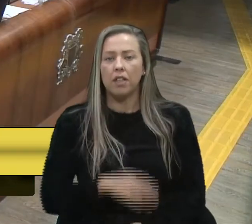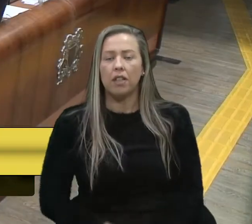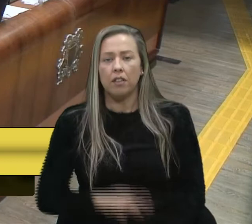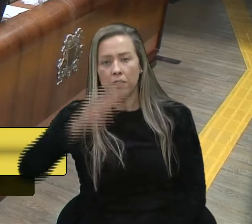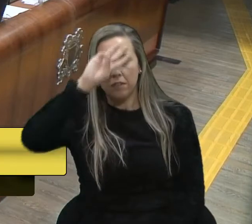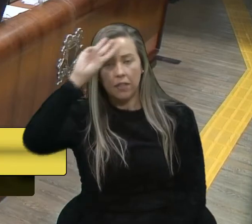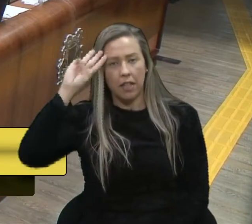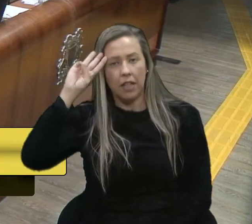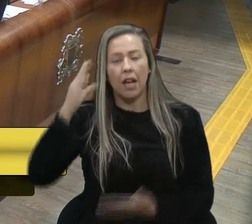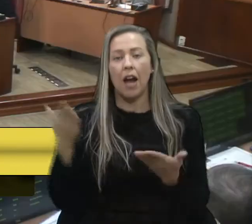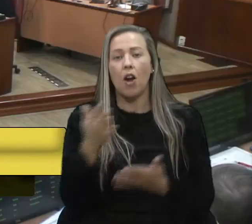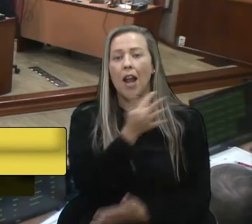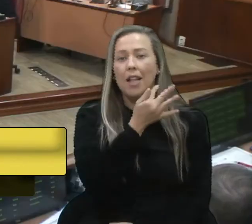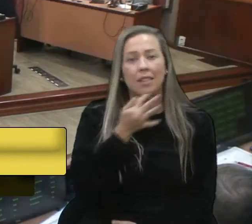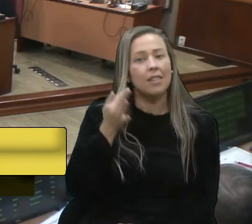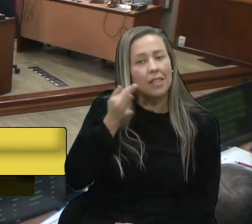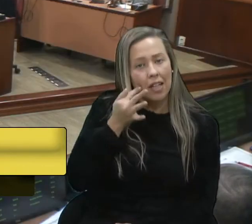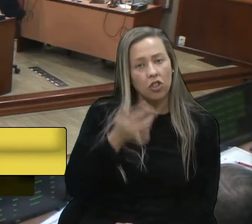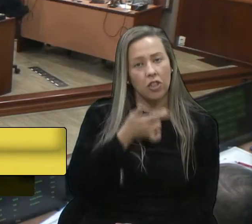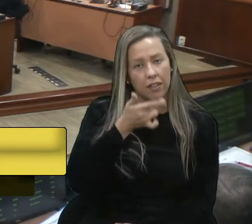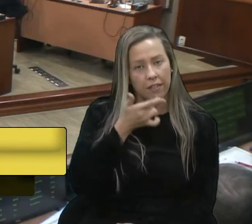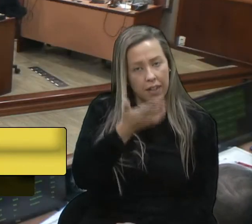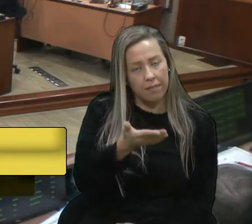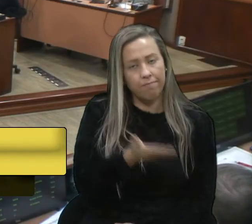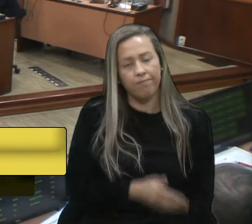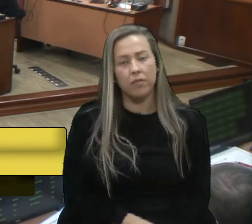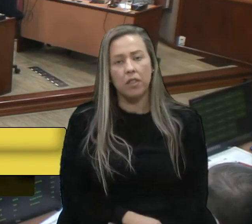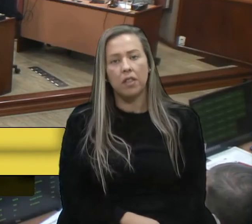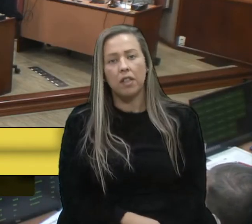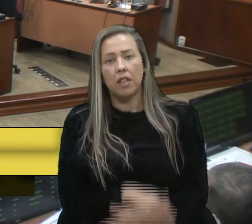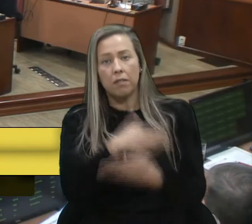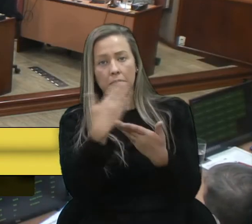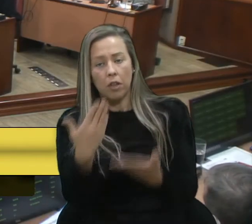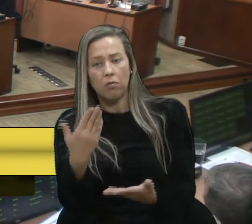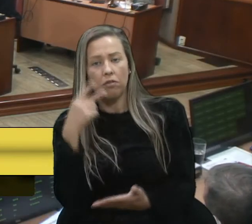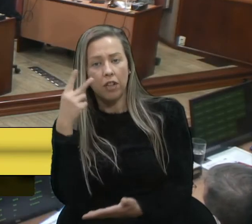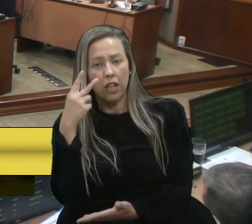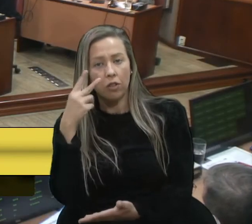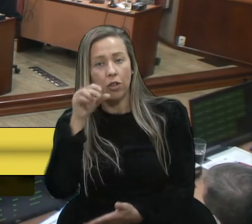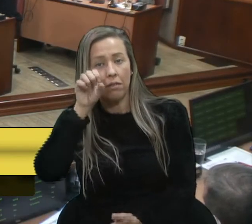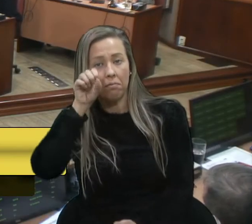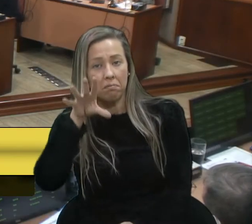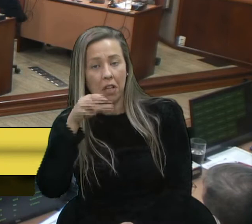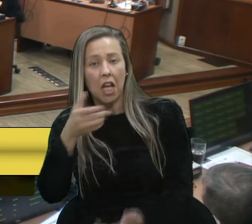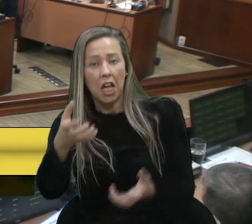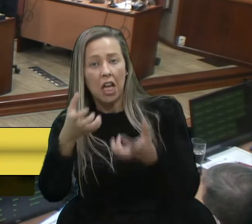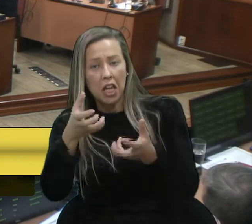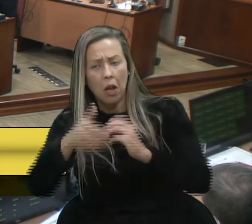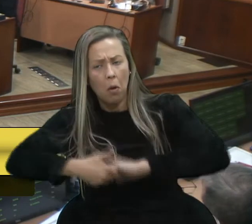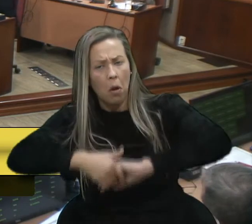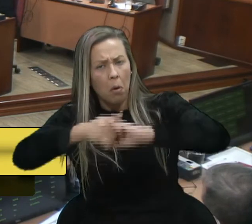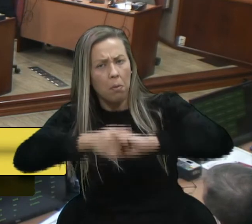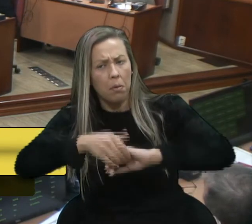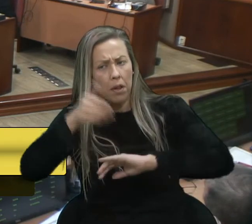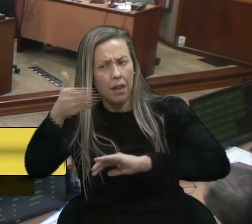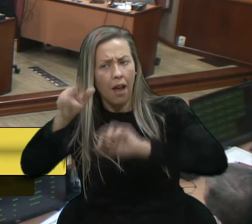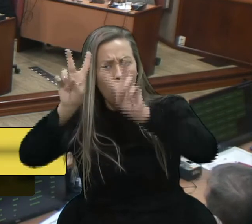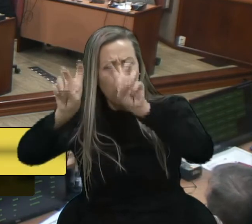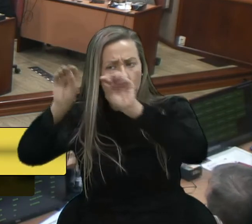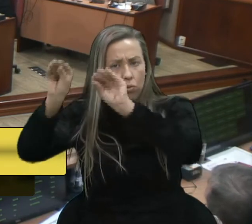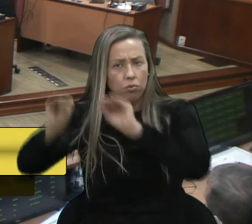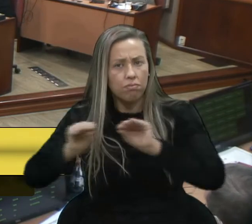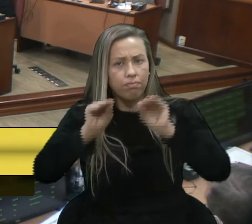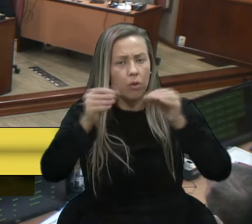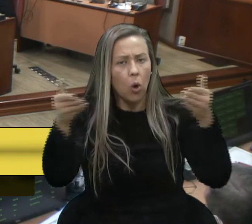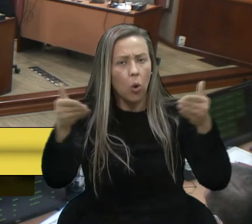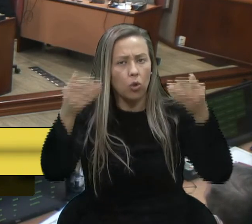Vereadora Tati, por gentileza, sua parte. Vereador Fiuza, primeiro lhe cumprimentar, né, por trazer este tema tão importante a